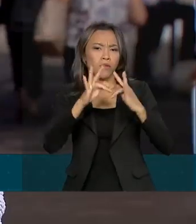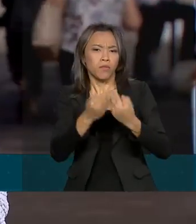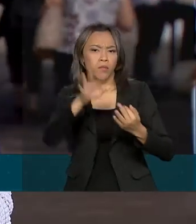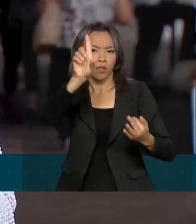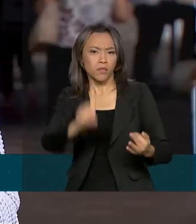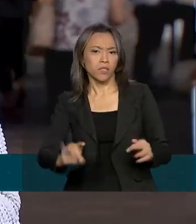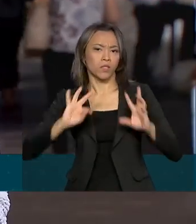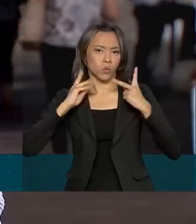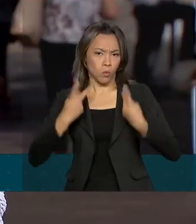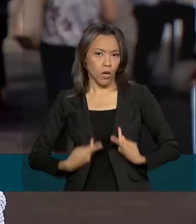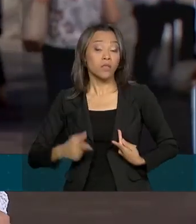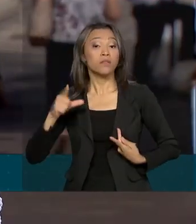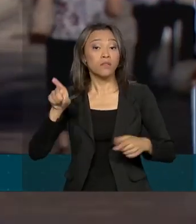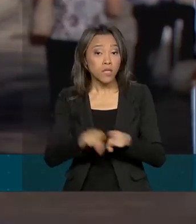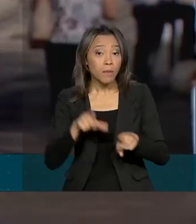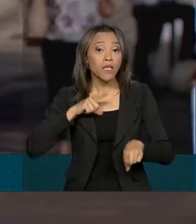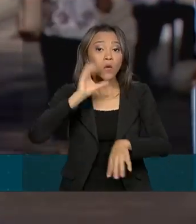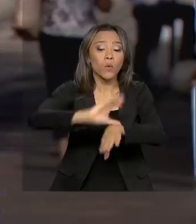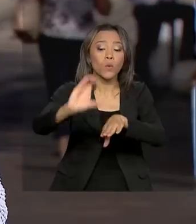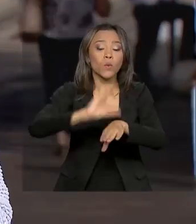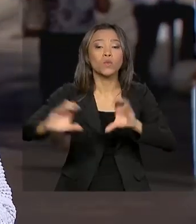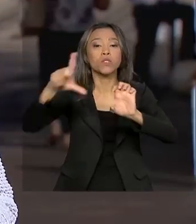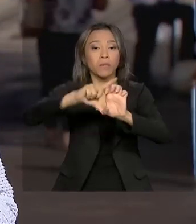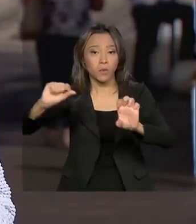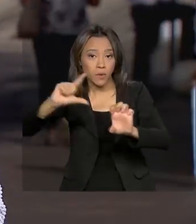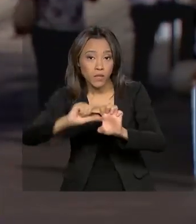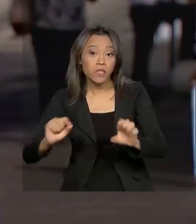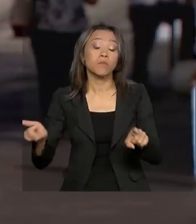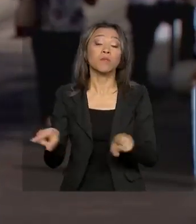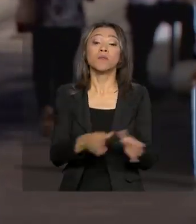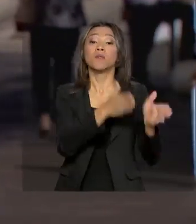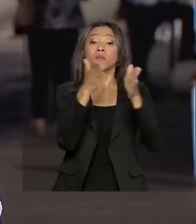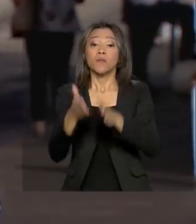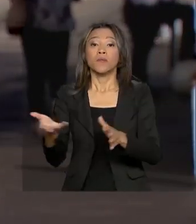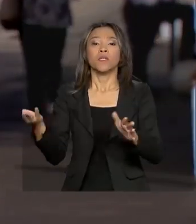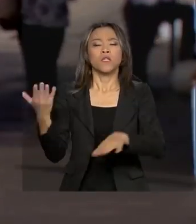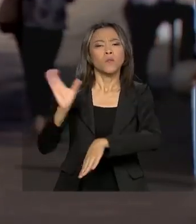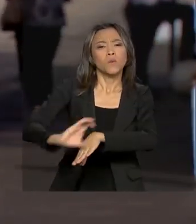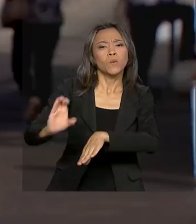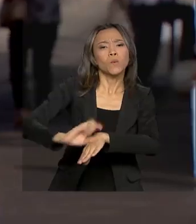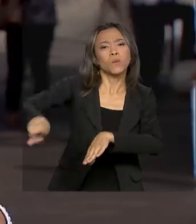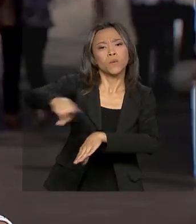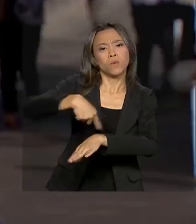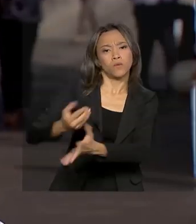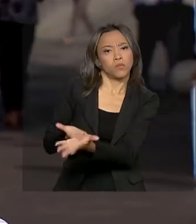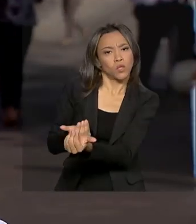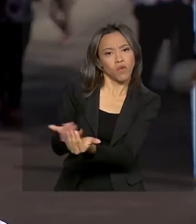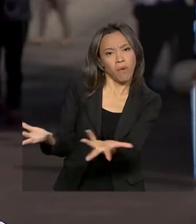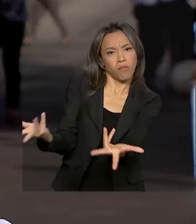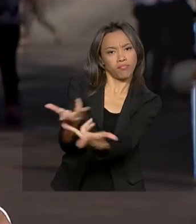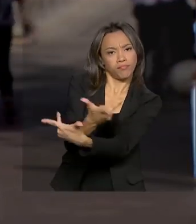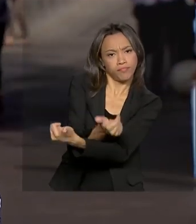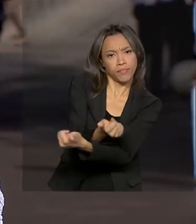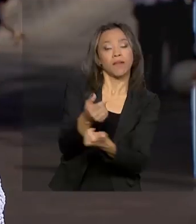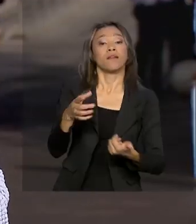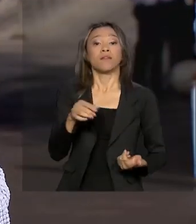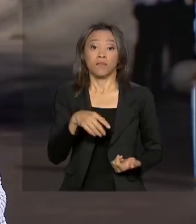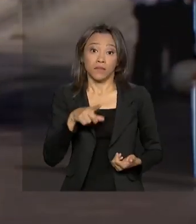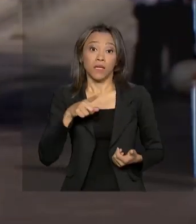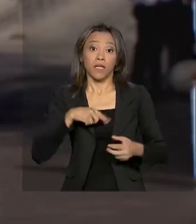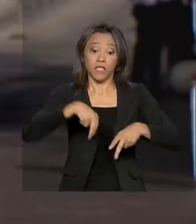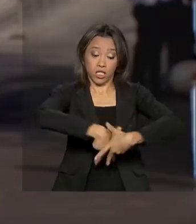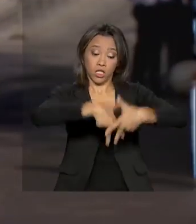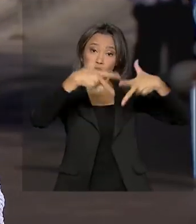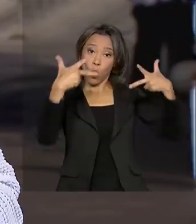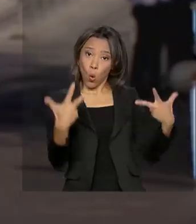cursos de empreendedorismo para mulheres e de qualificação para os jovens. Além disso, atende, por exemplo, comunidades remanescentes de